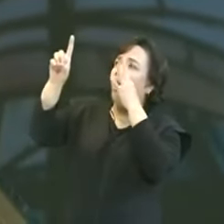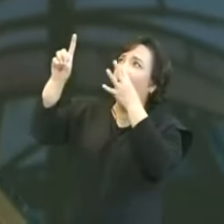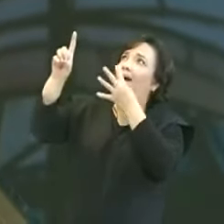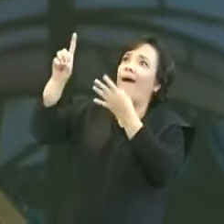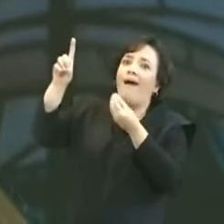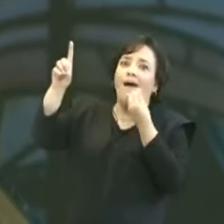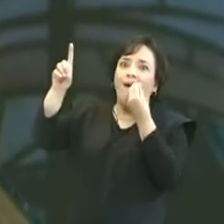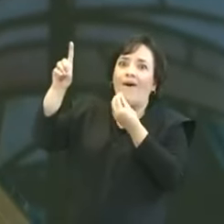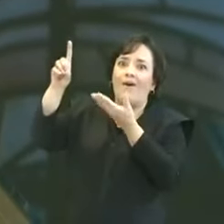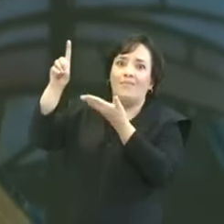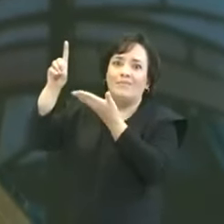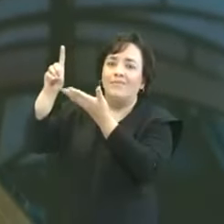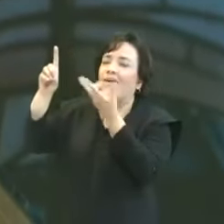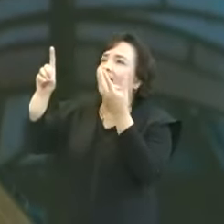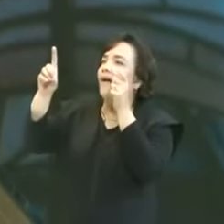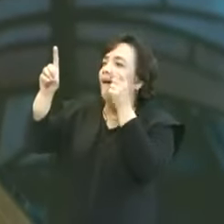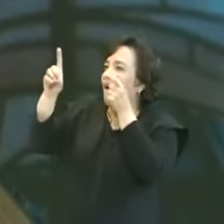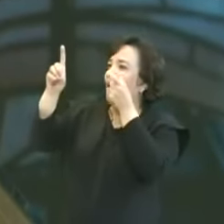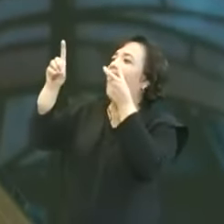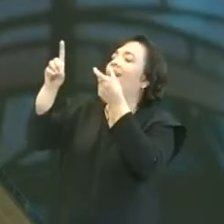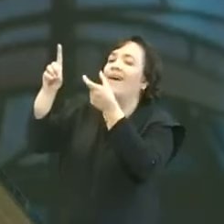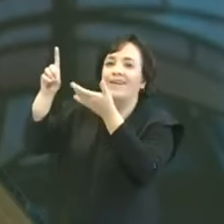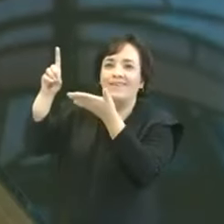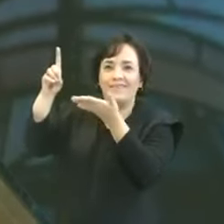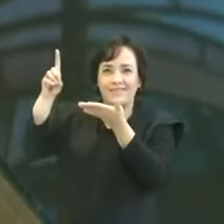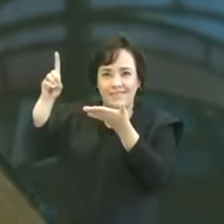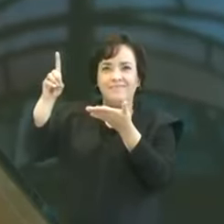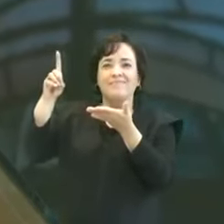Eu quero te contemplar.